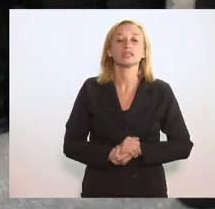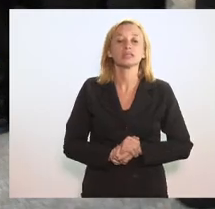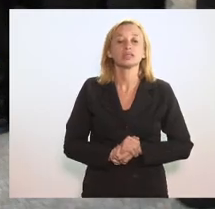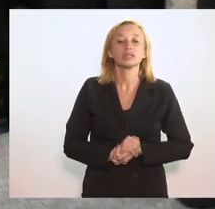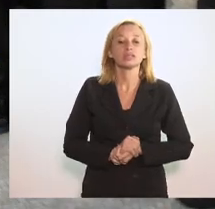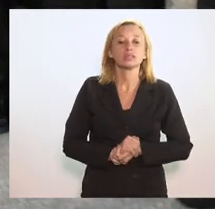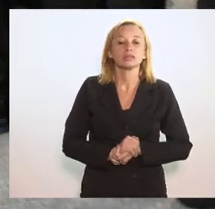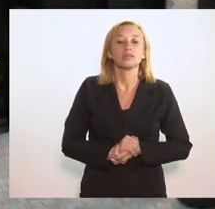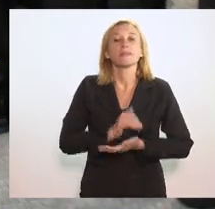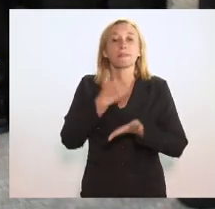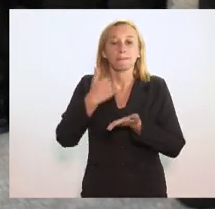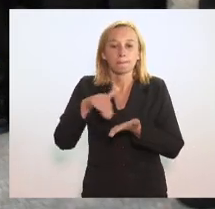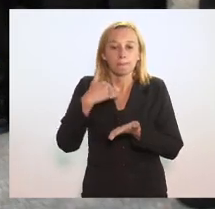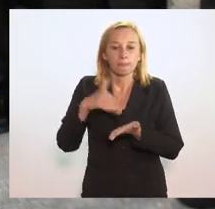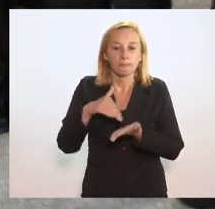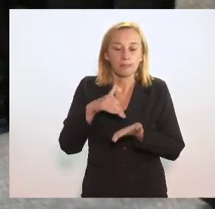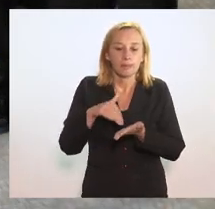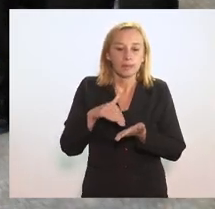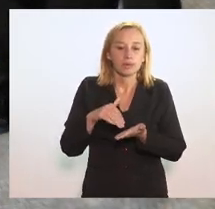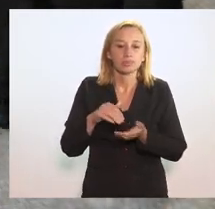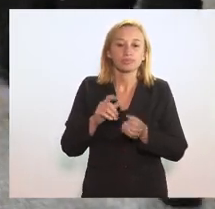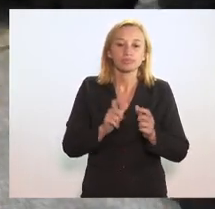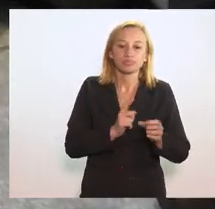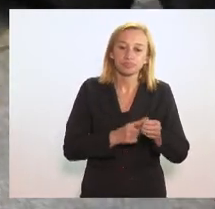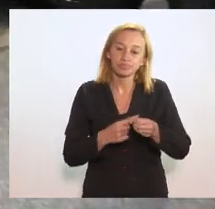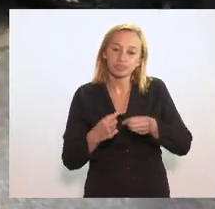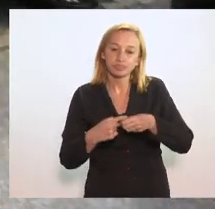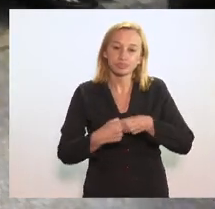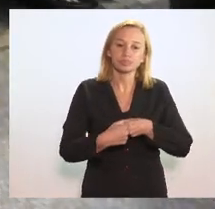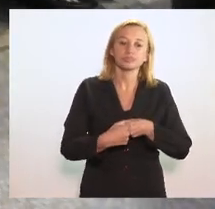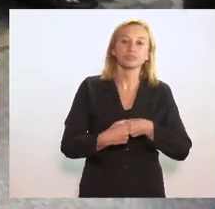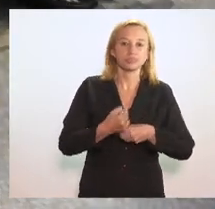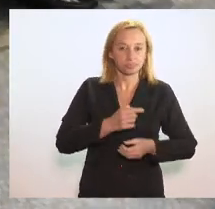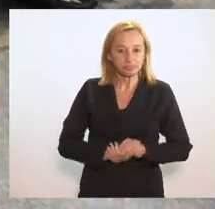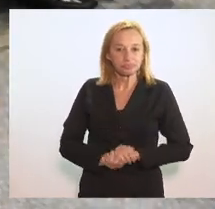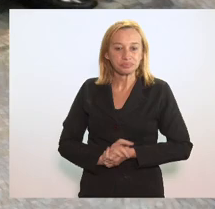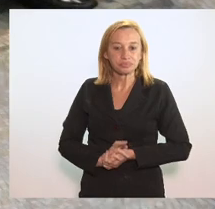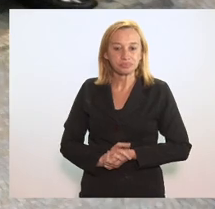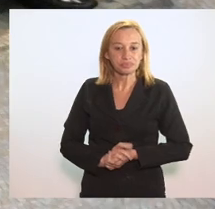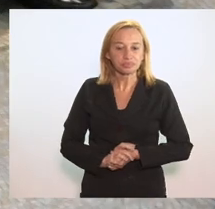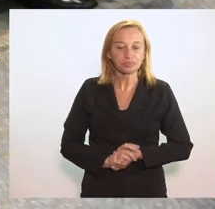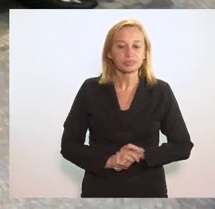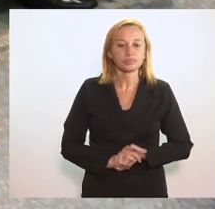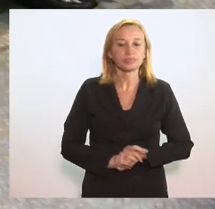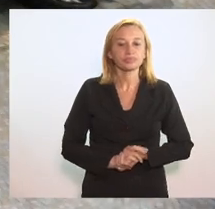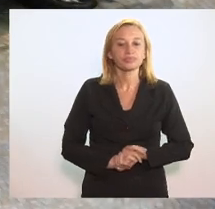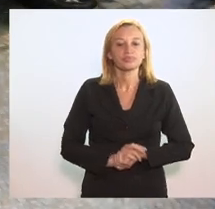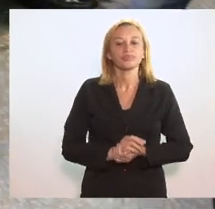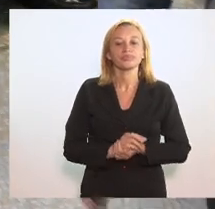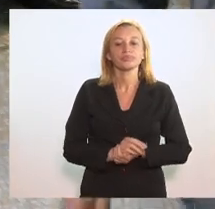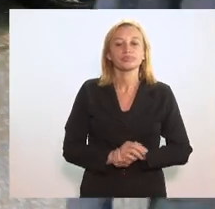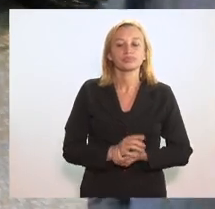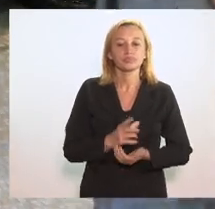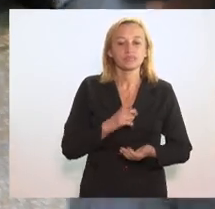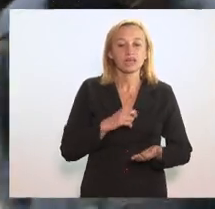mais os secretários dos municípios que serão aí beneficiados pelo